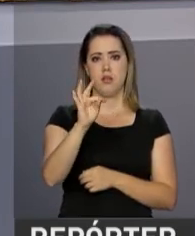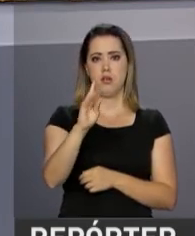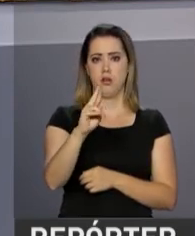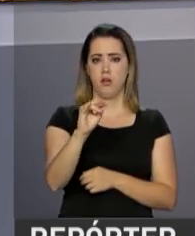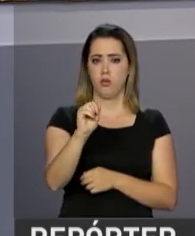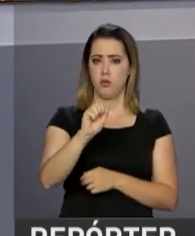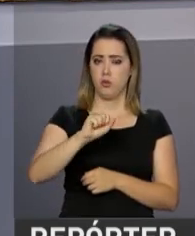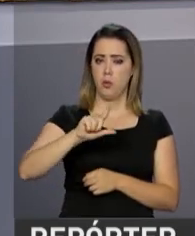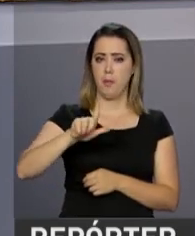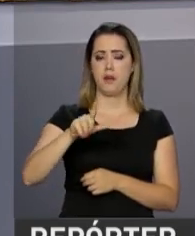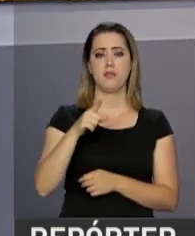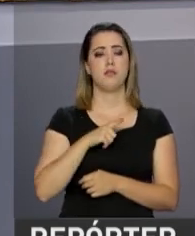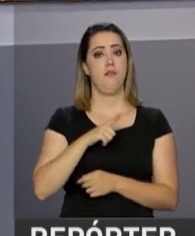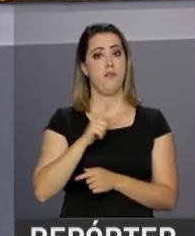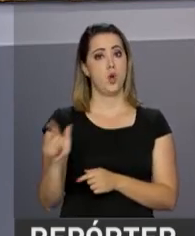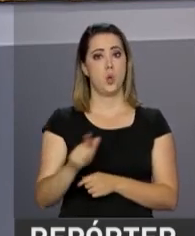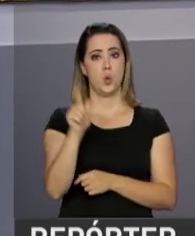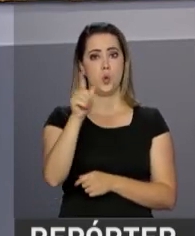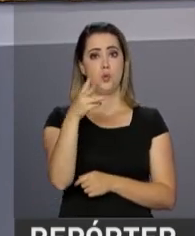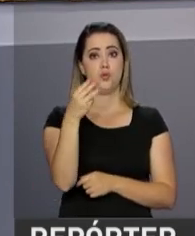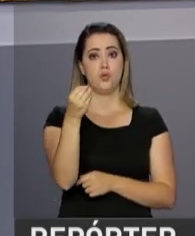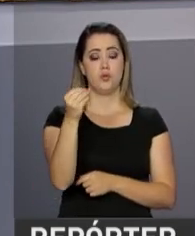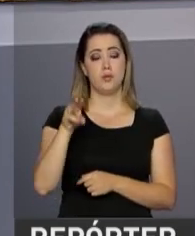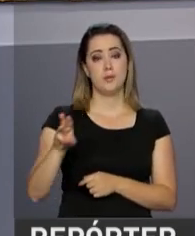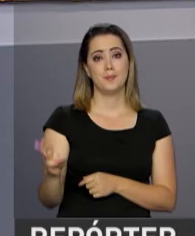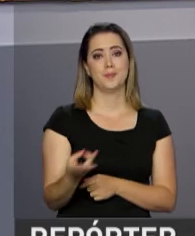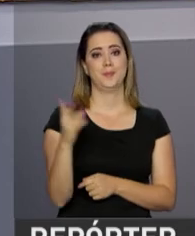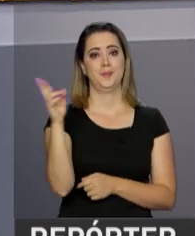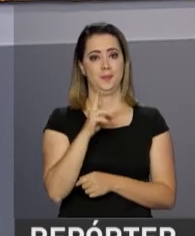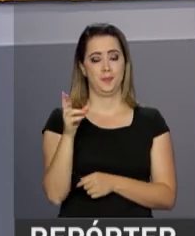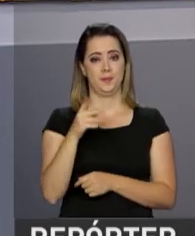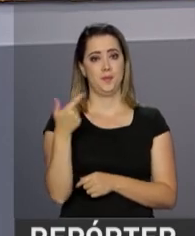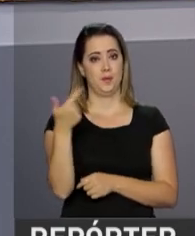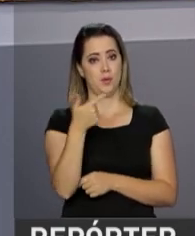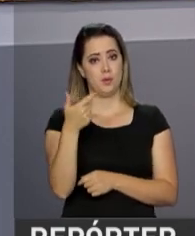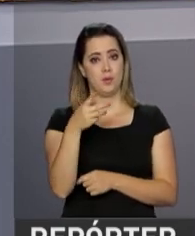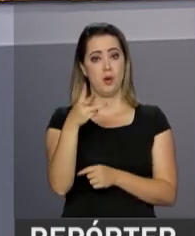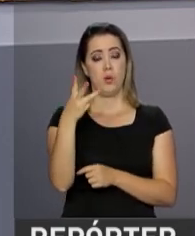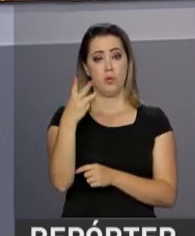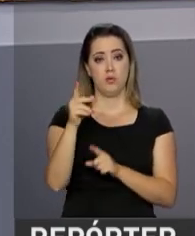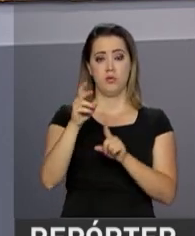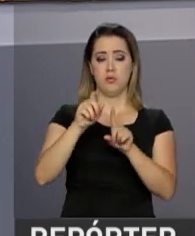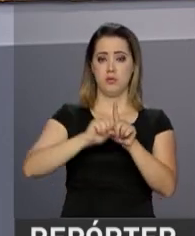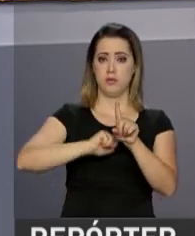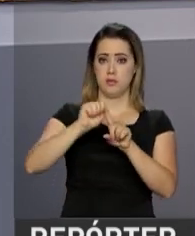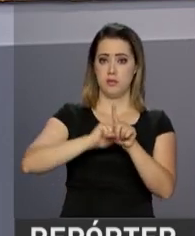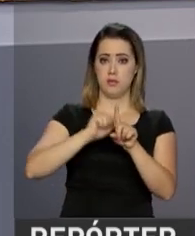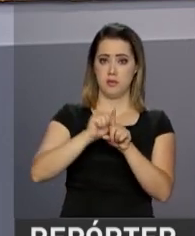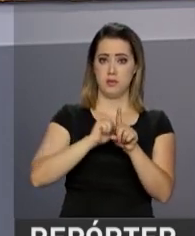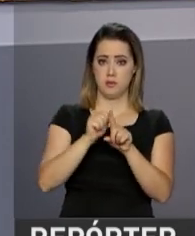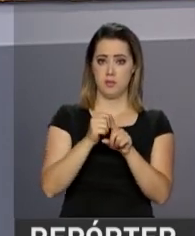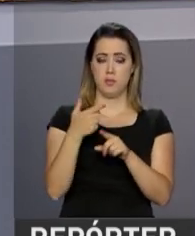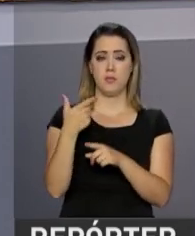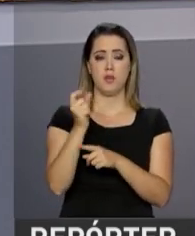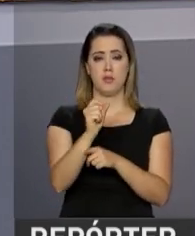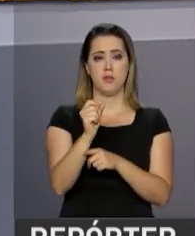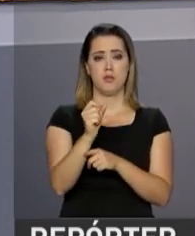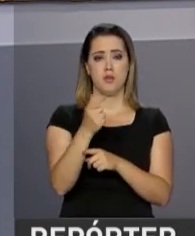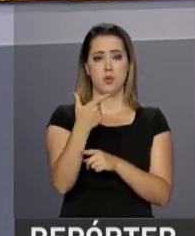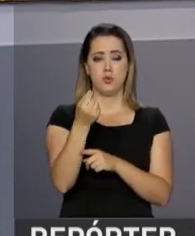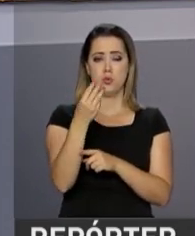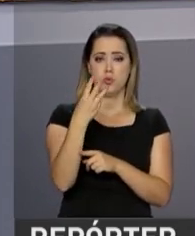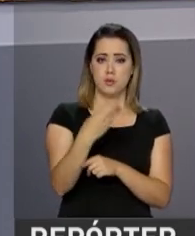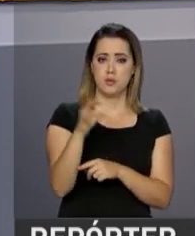300 milhões de reais no segundo trimestre de 2007 uma melhora de 203% em relação ao mesmo